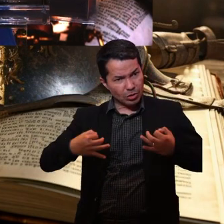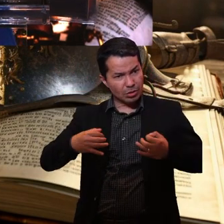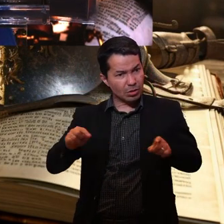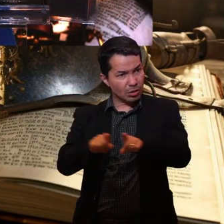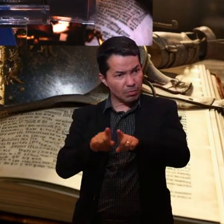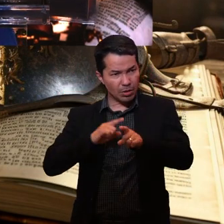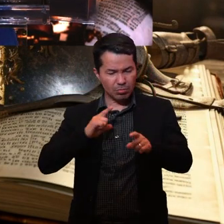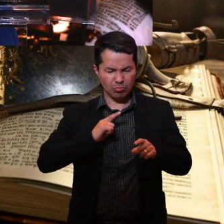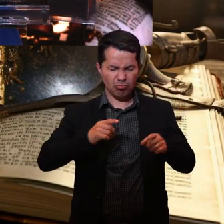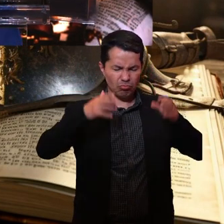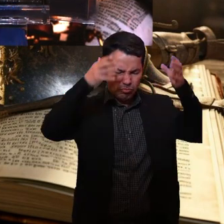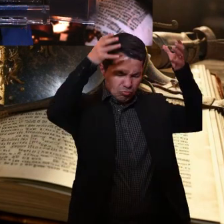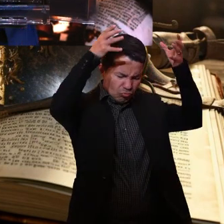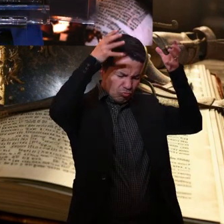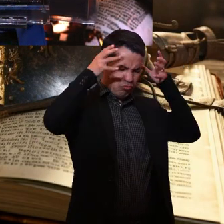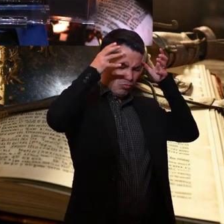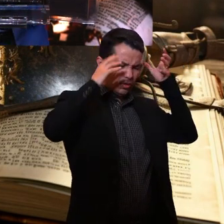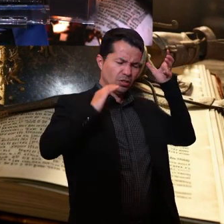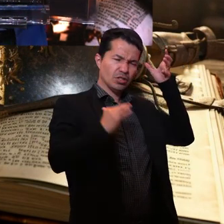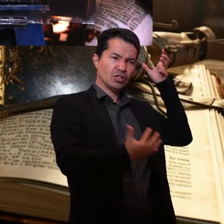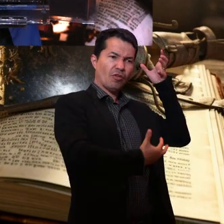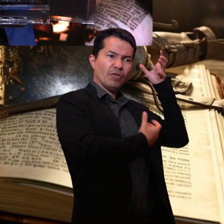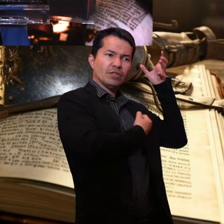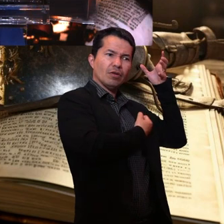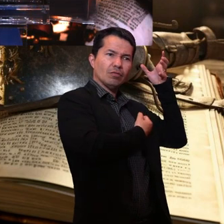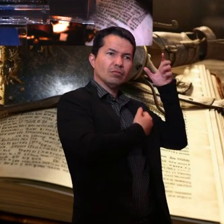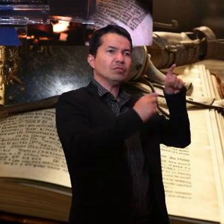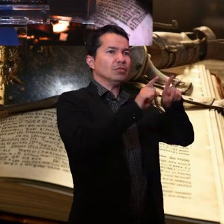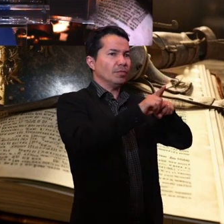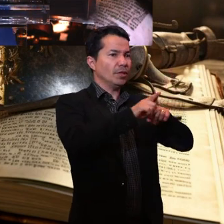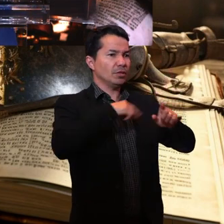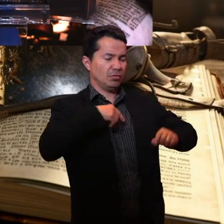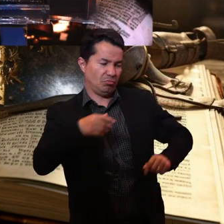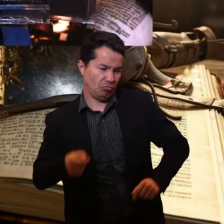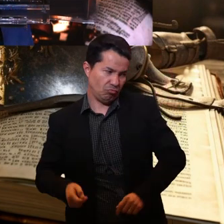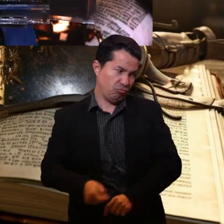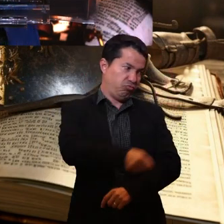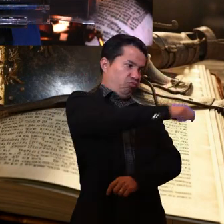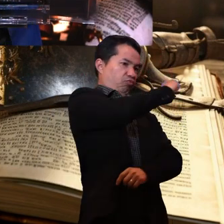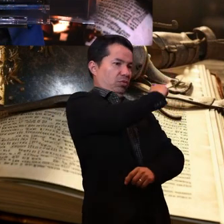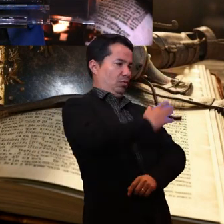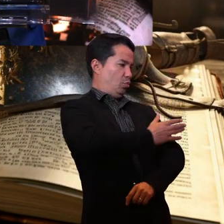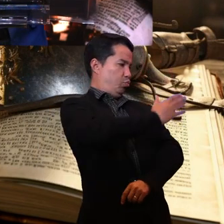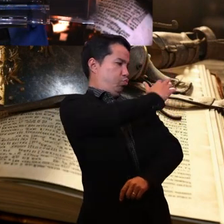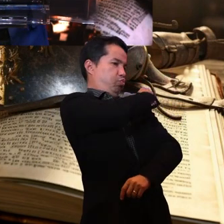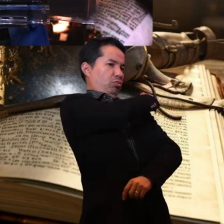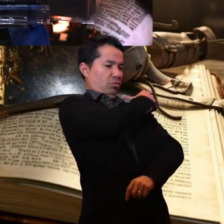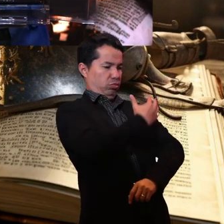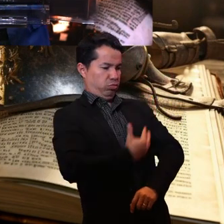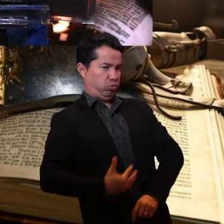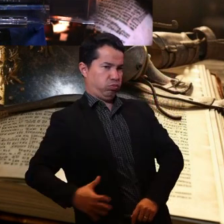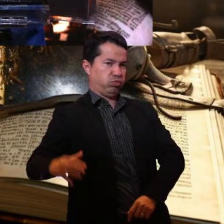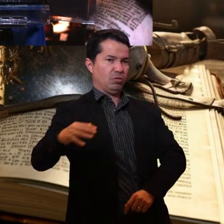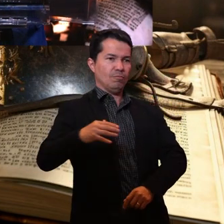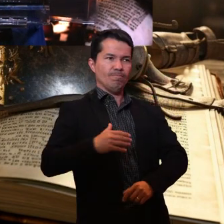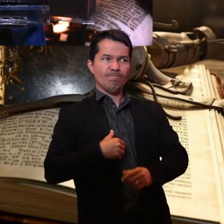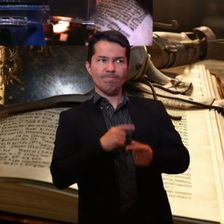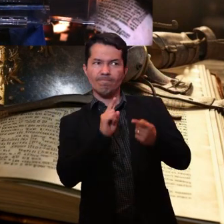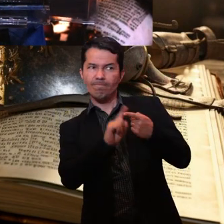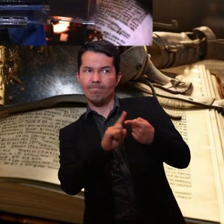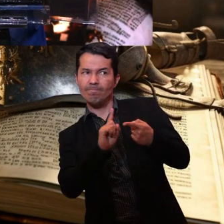na cabeça. Pôs sobre si a vestidura da vingança e se cobriu de zelo como de um